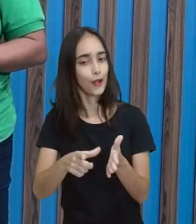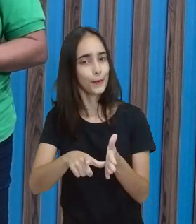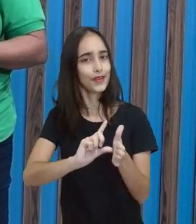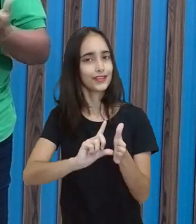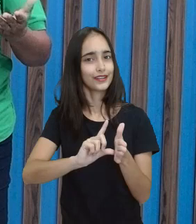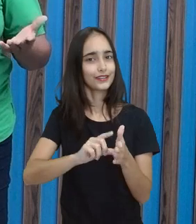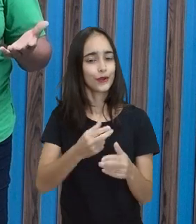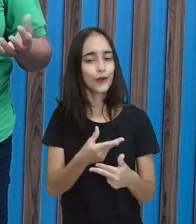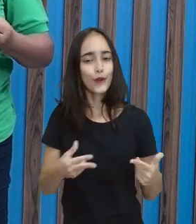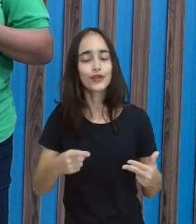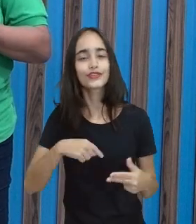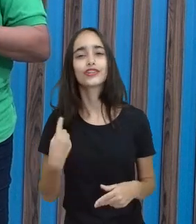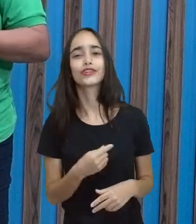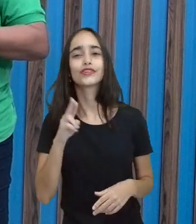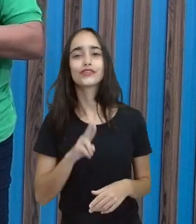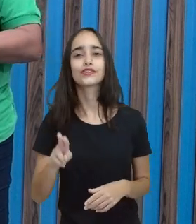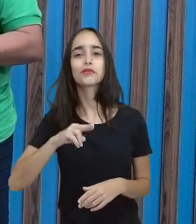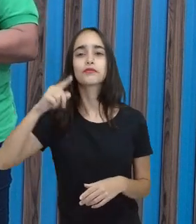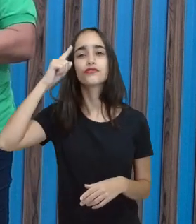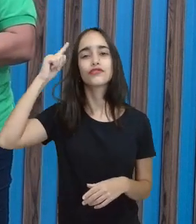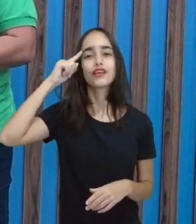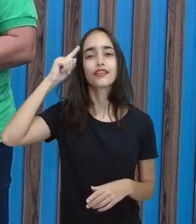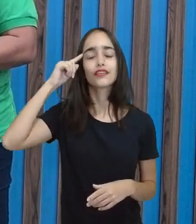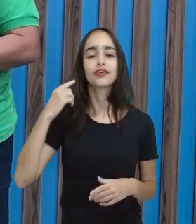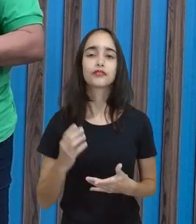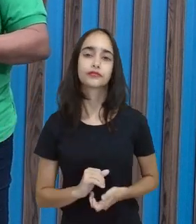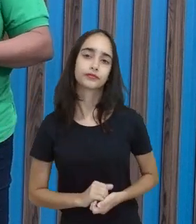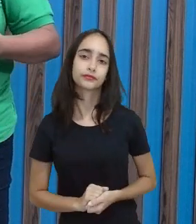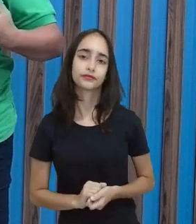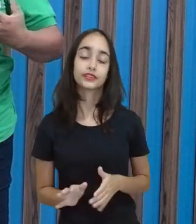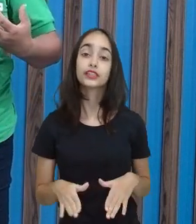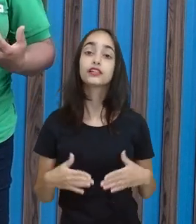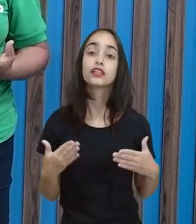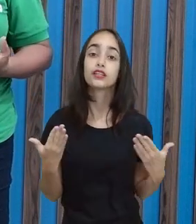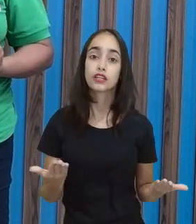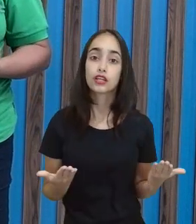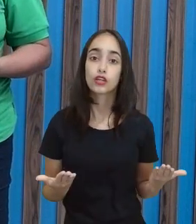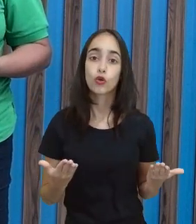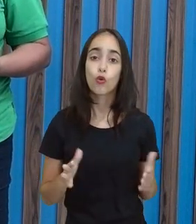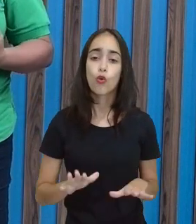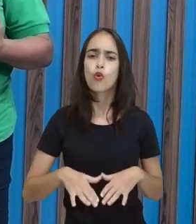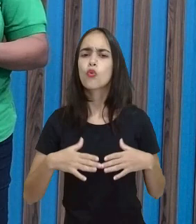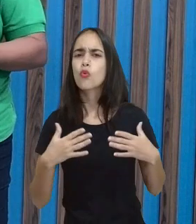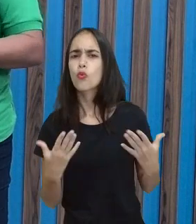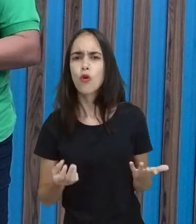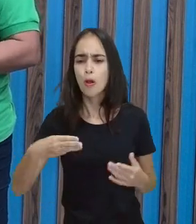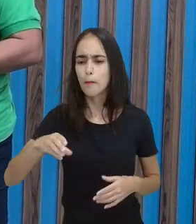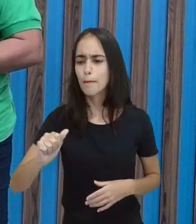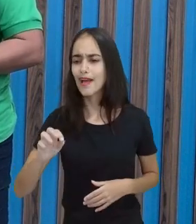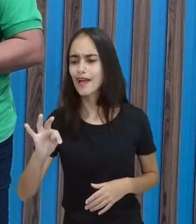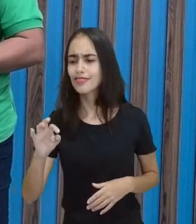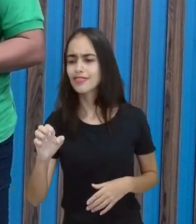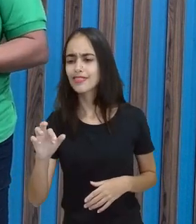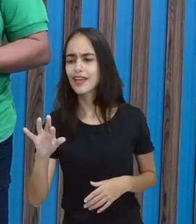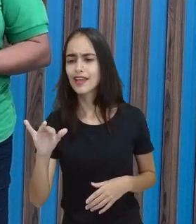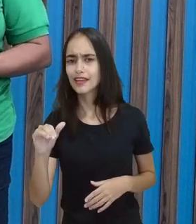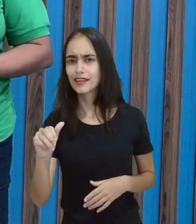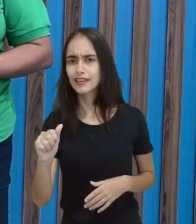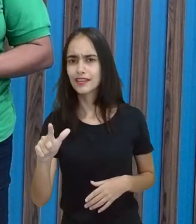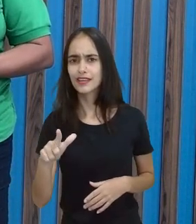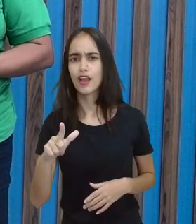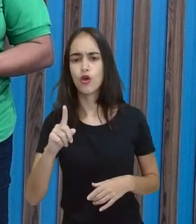dia. E aí, essas coisas que a gente usa, ela é feita de que material? Qual é a matéria-prima? É de